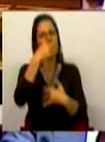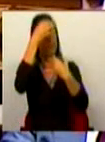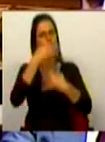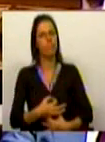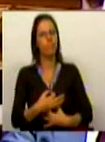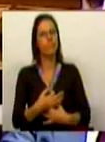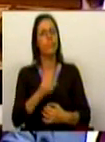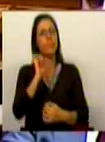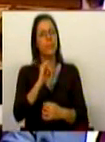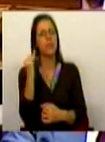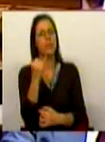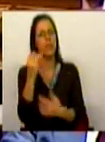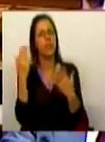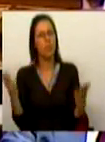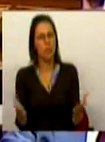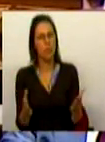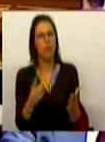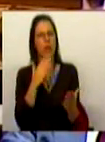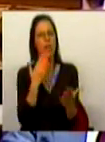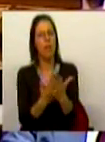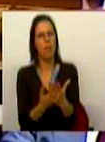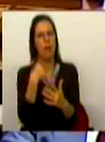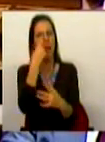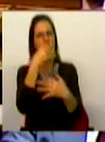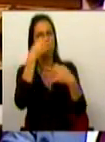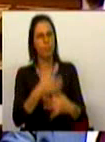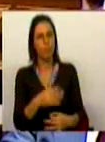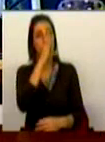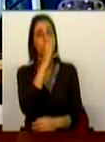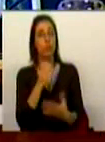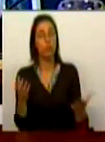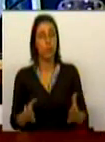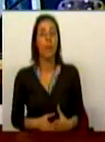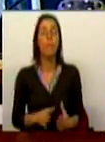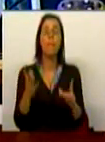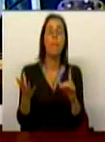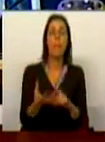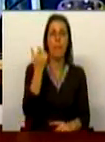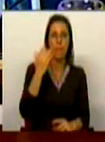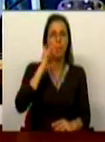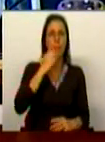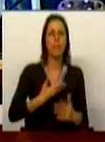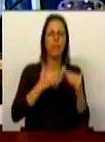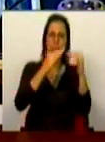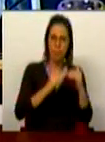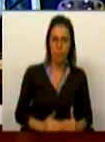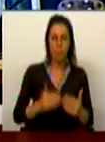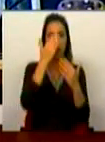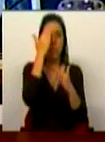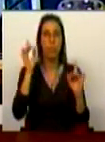dignificamos as suas instituições e contribuímos para dignificar o Estado. Alcançamos o déficit mais baixo da